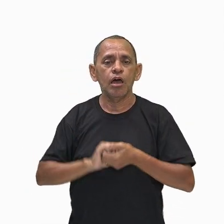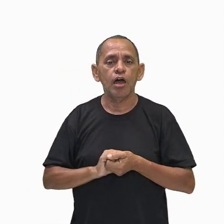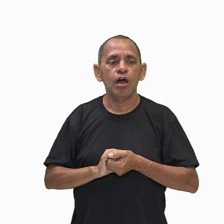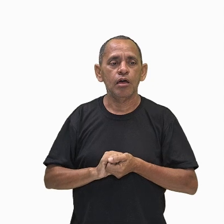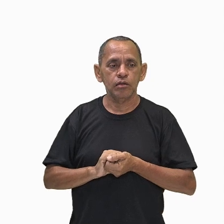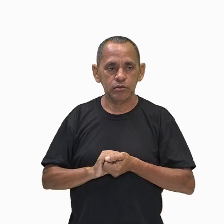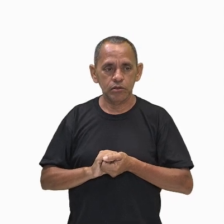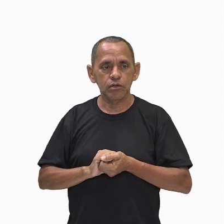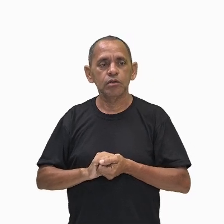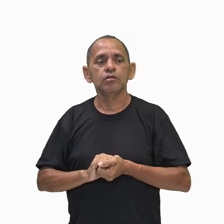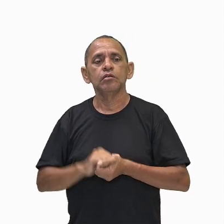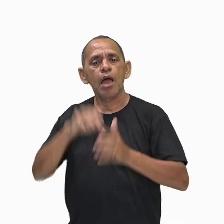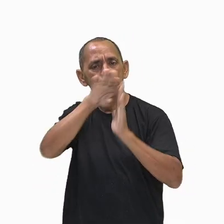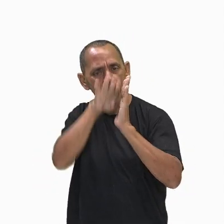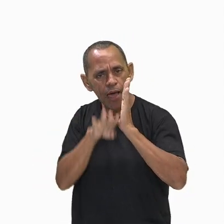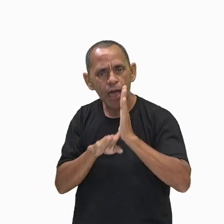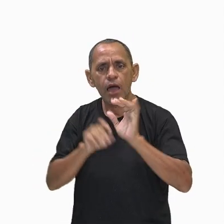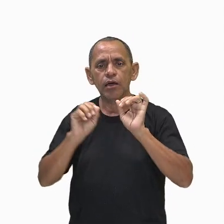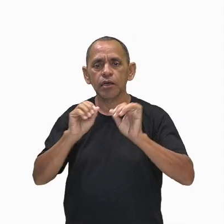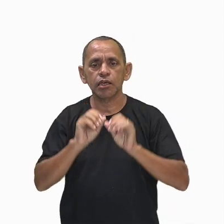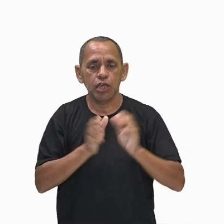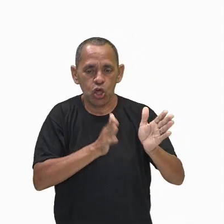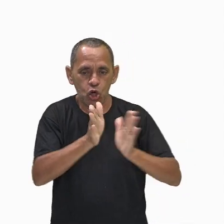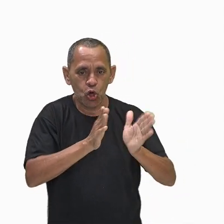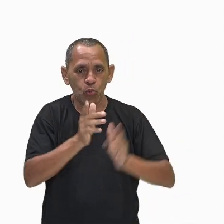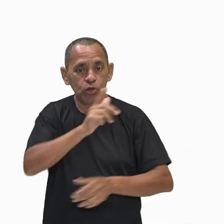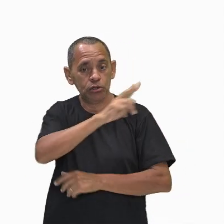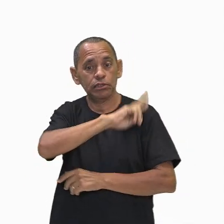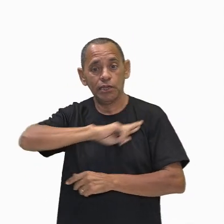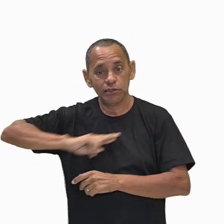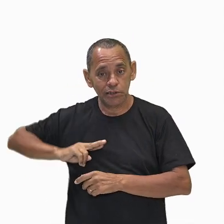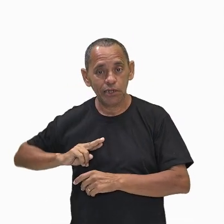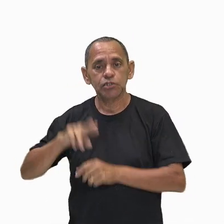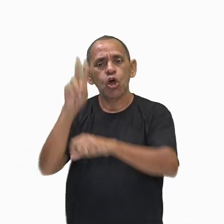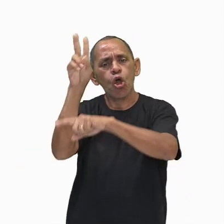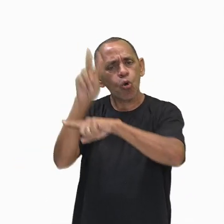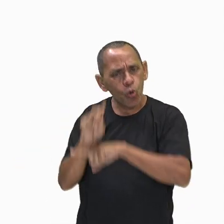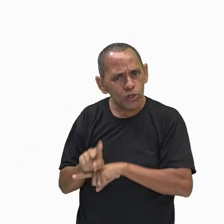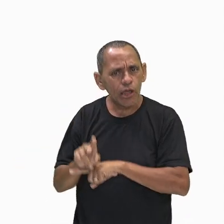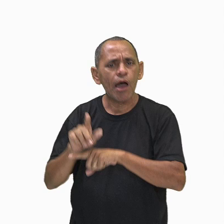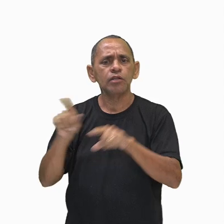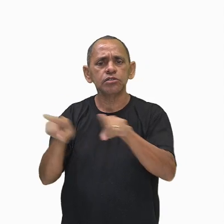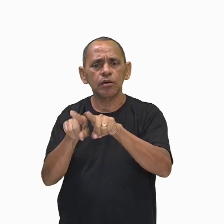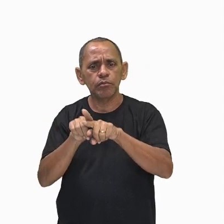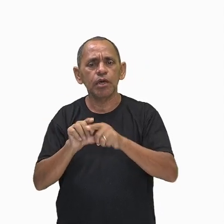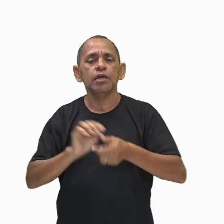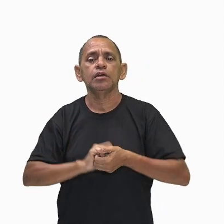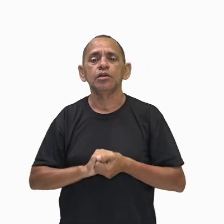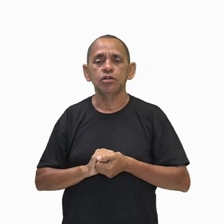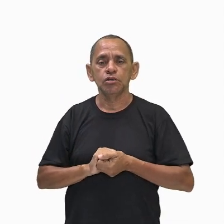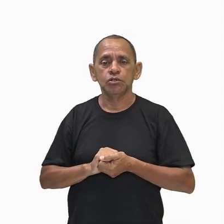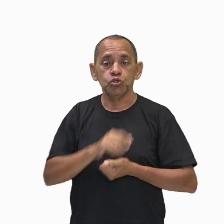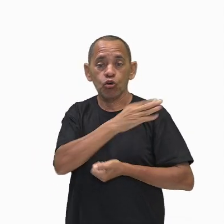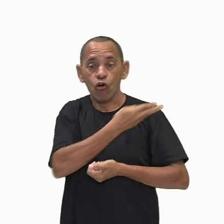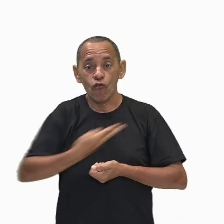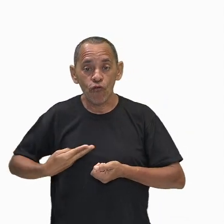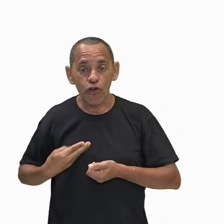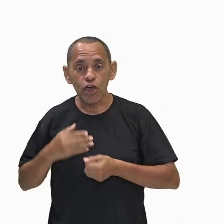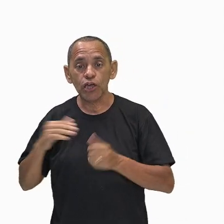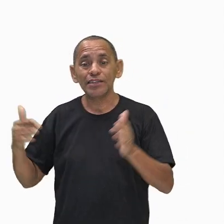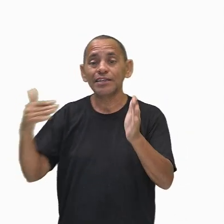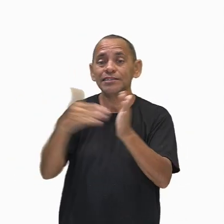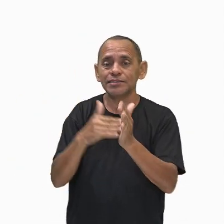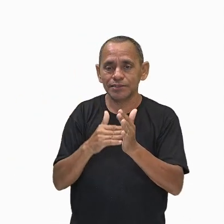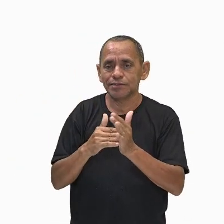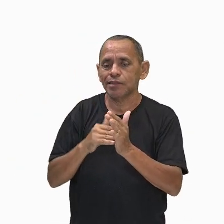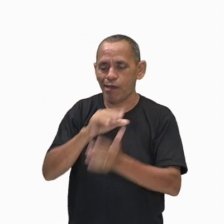das regências. Estes cuidaram do governo, né, até, então, o imperador atingir a maioridade